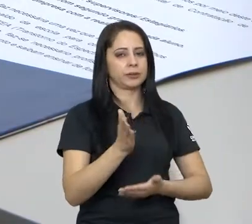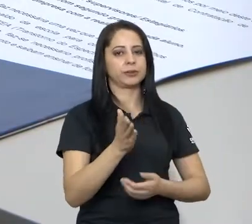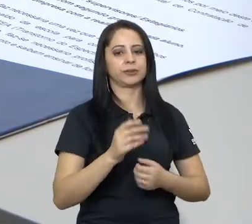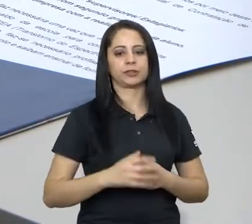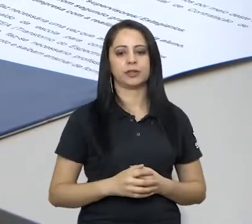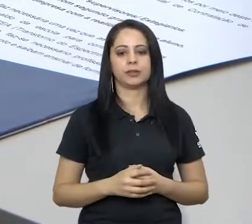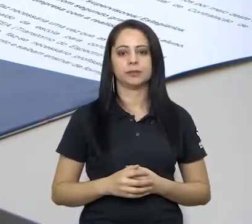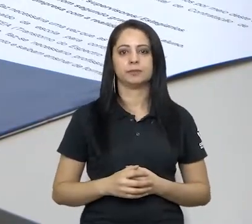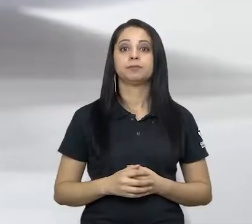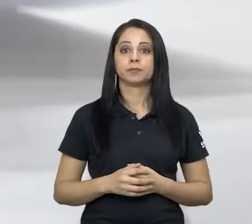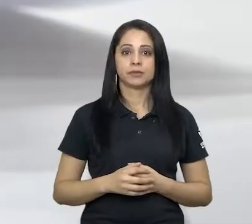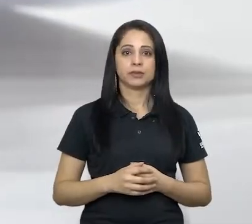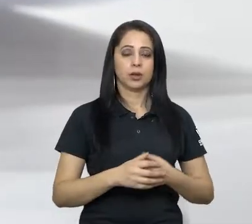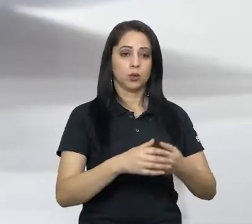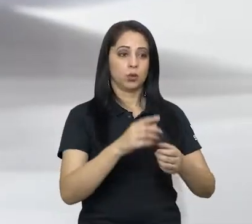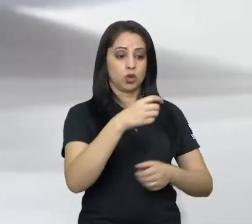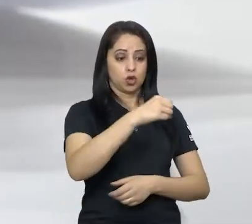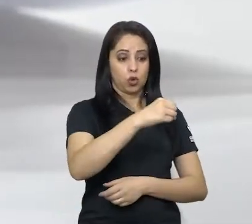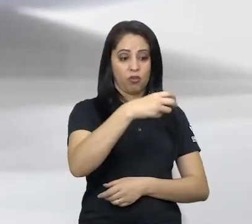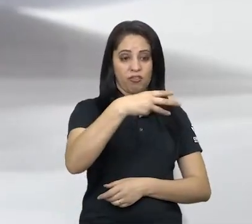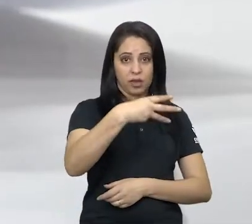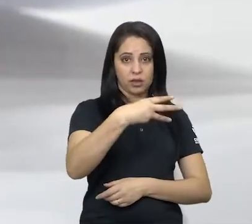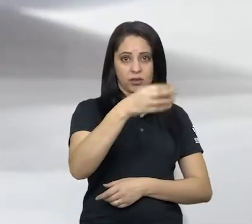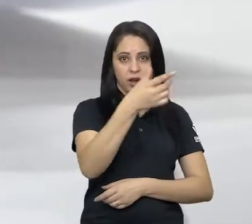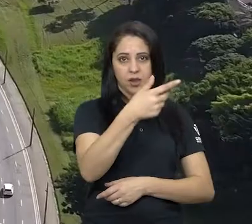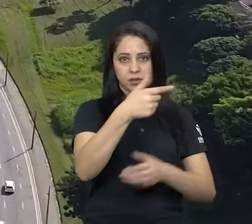pelos vereadores, sendo que desses,